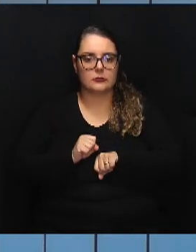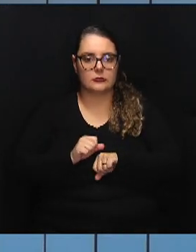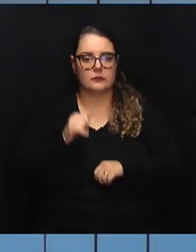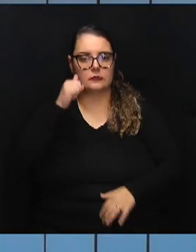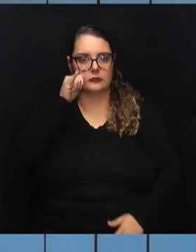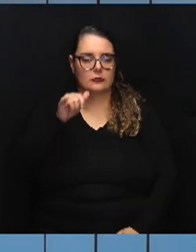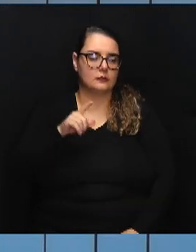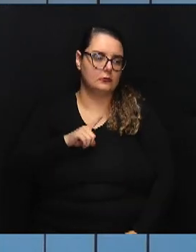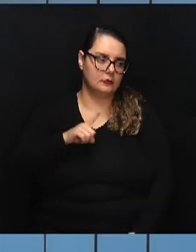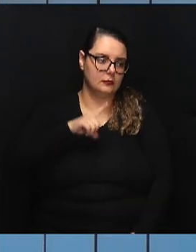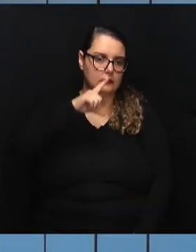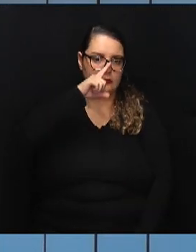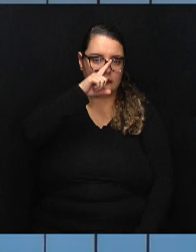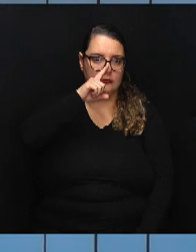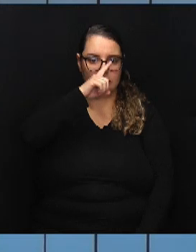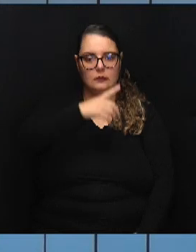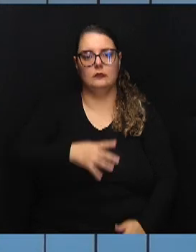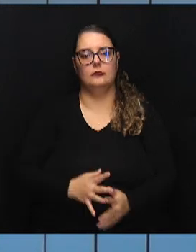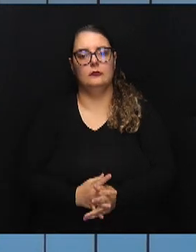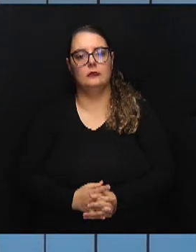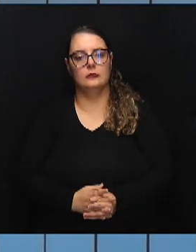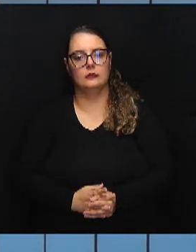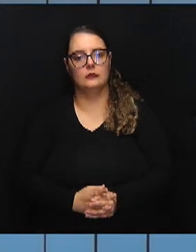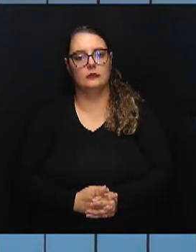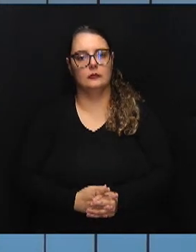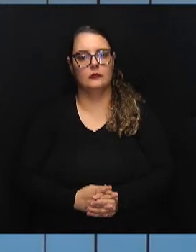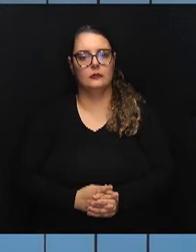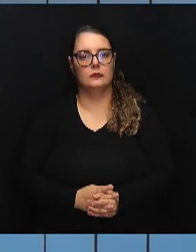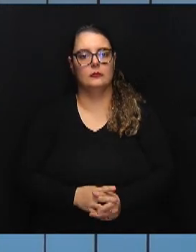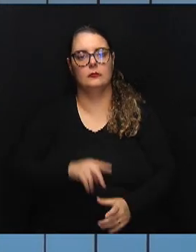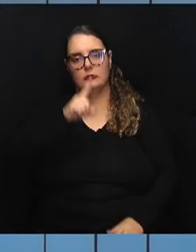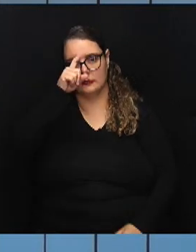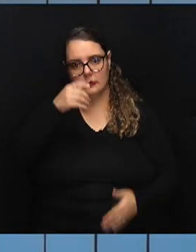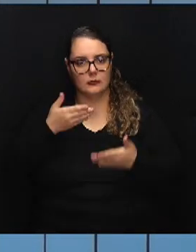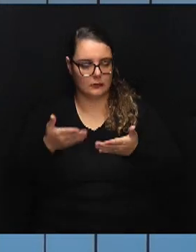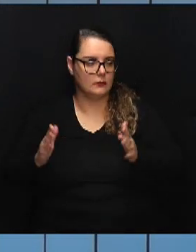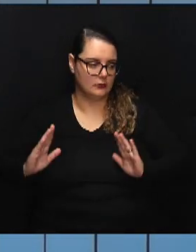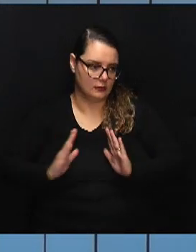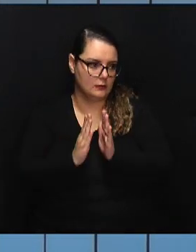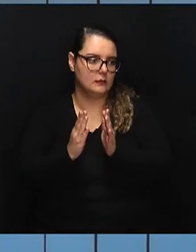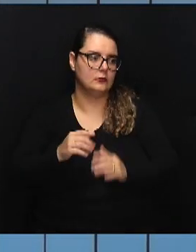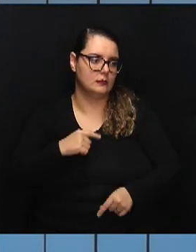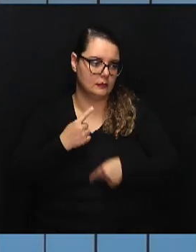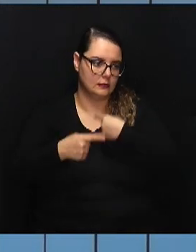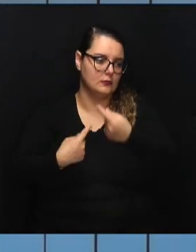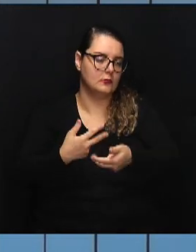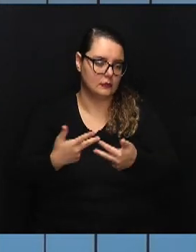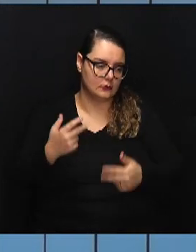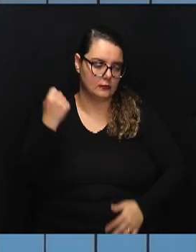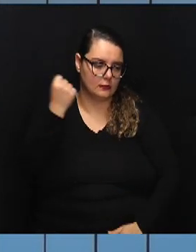esse risco, de passar aí para um hospital e enfrentar algo mais grave, né?